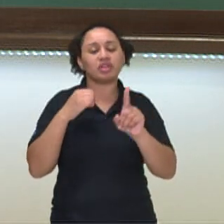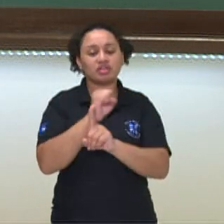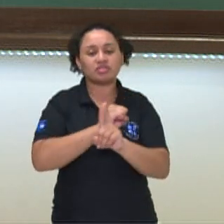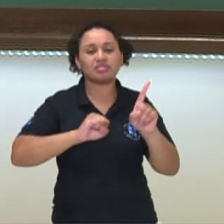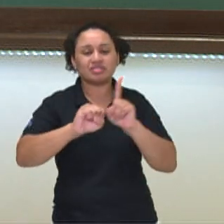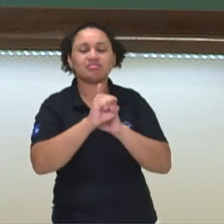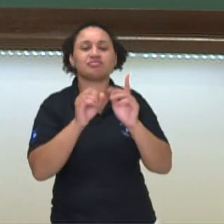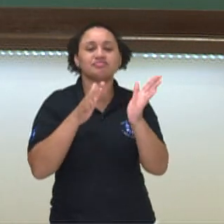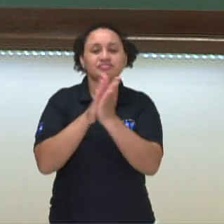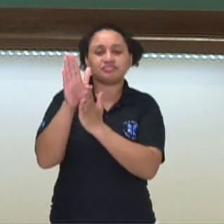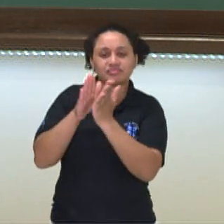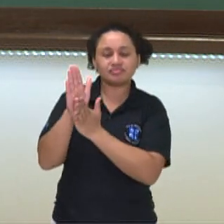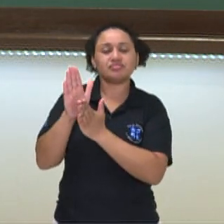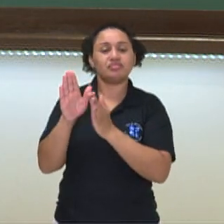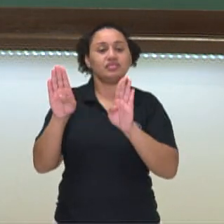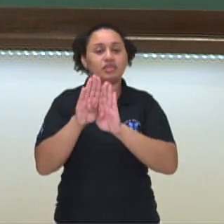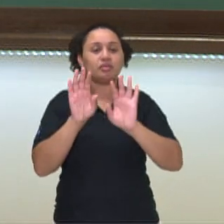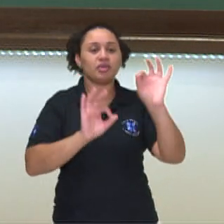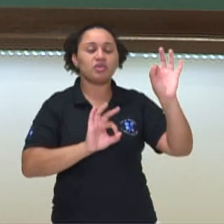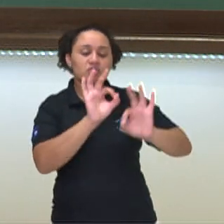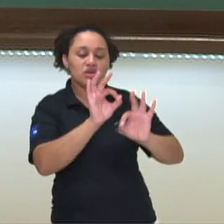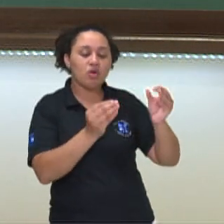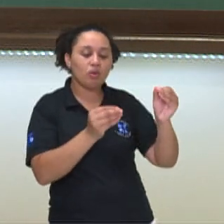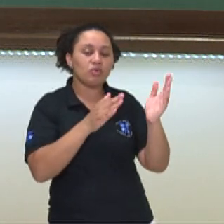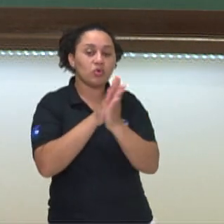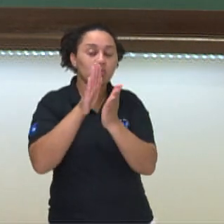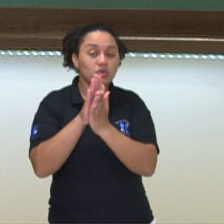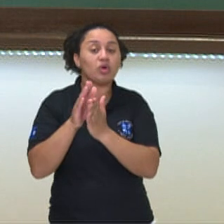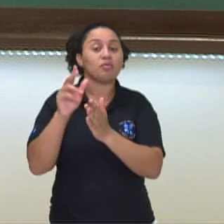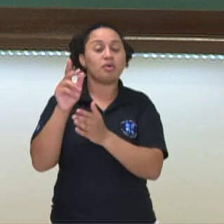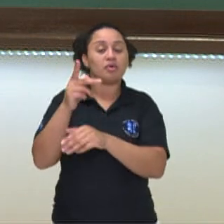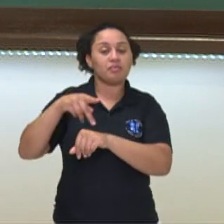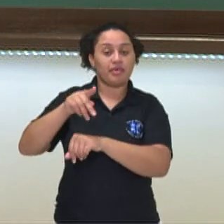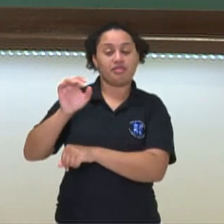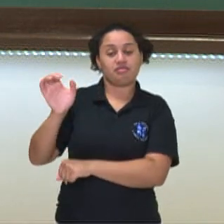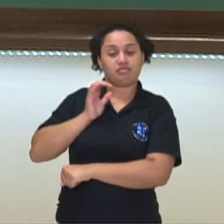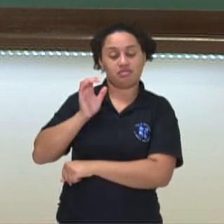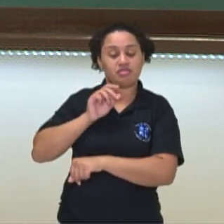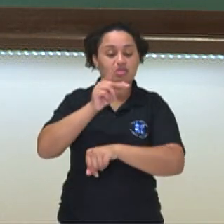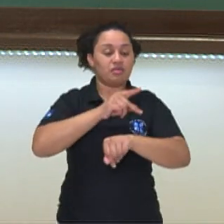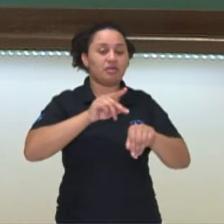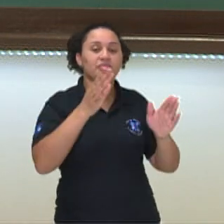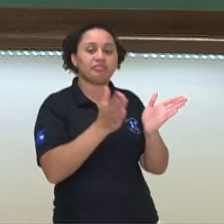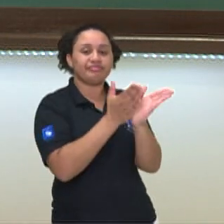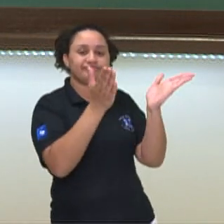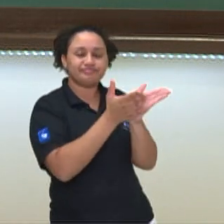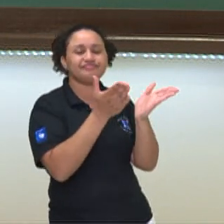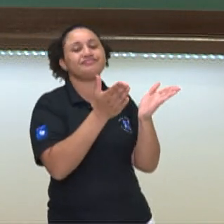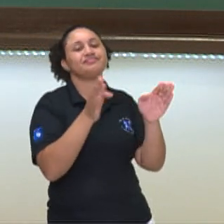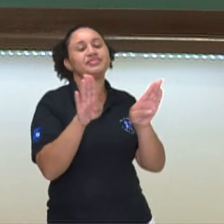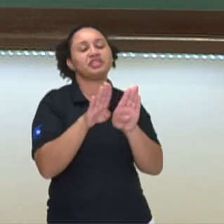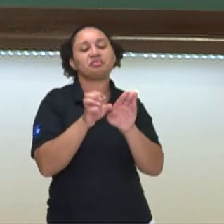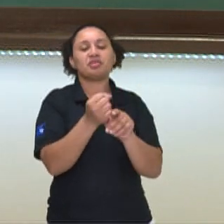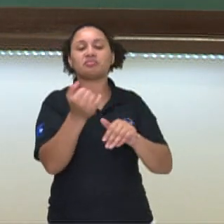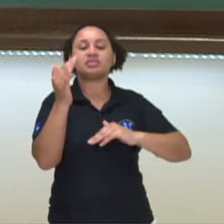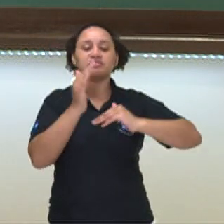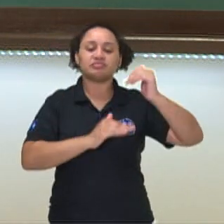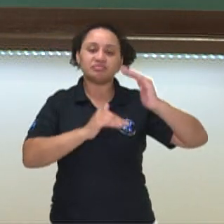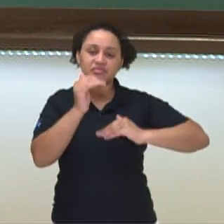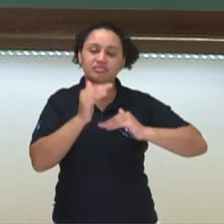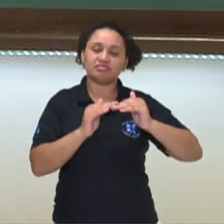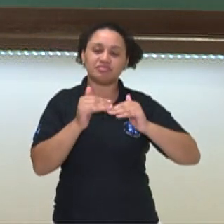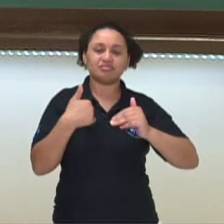sociedade de consumo, sobre a organização do consumo nos países ricos, nos países pobres e ainda algumas práticas e